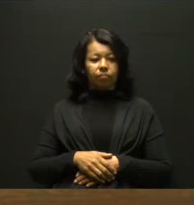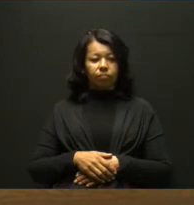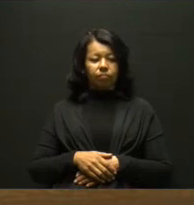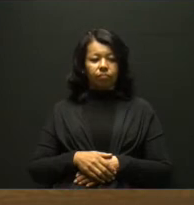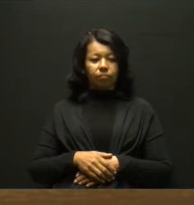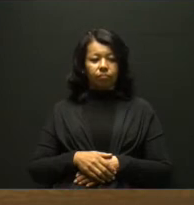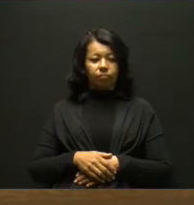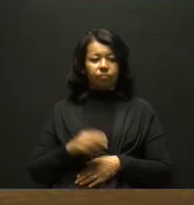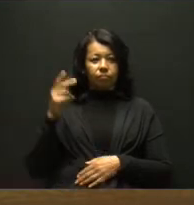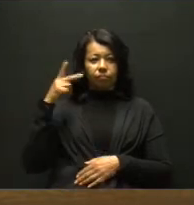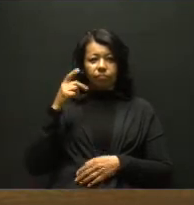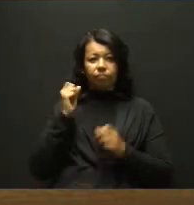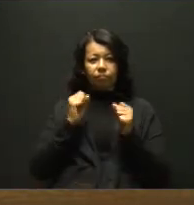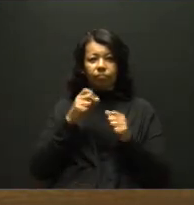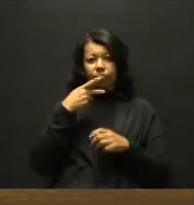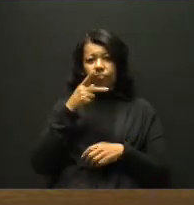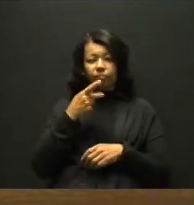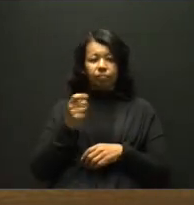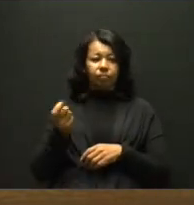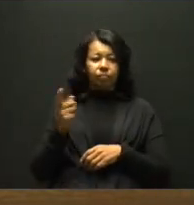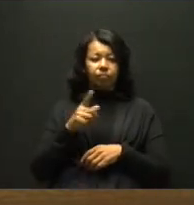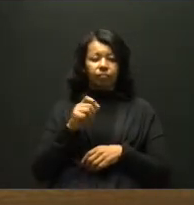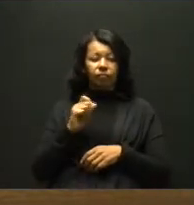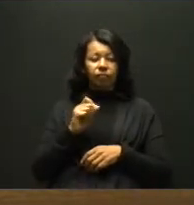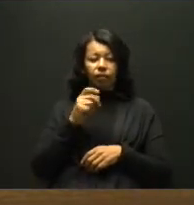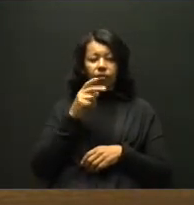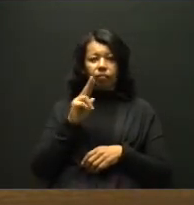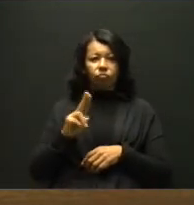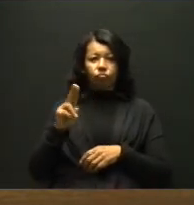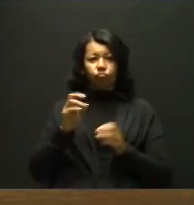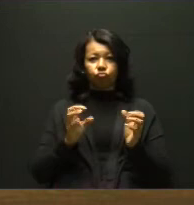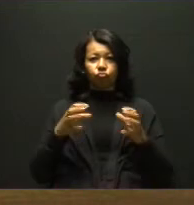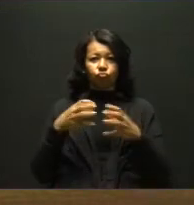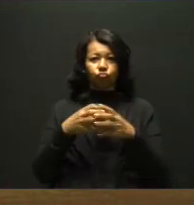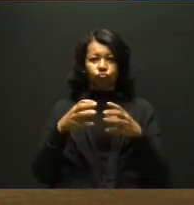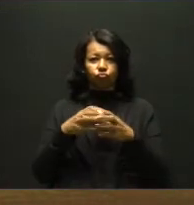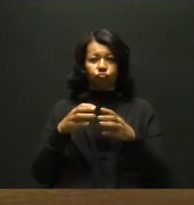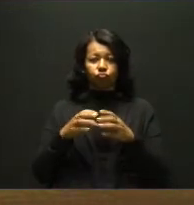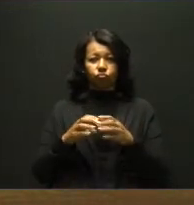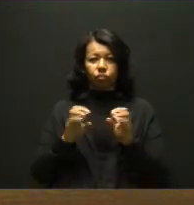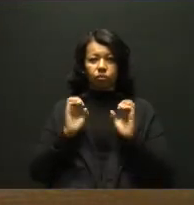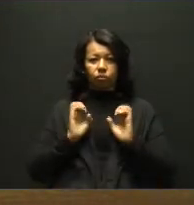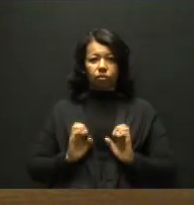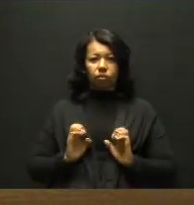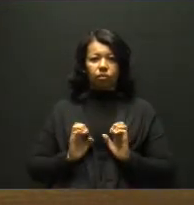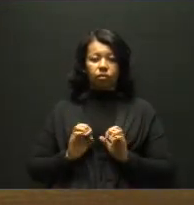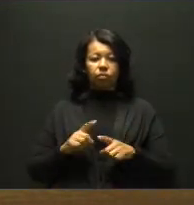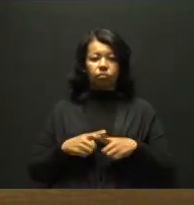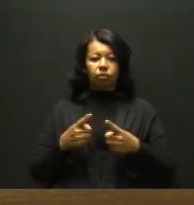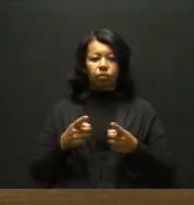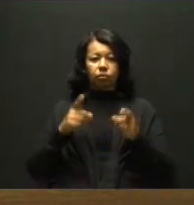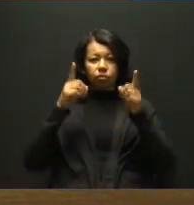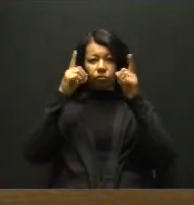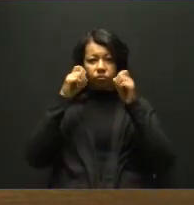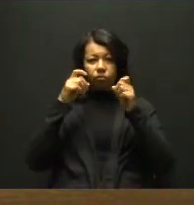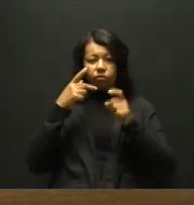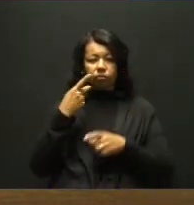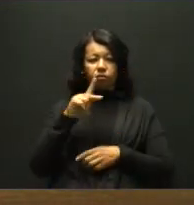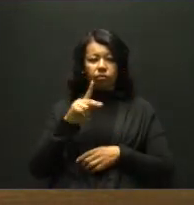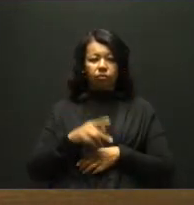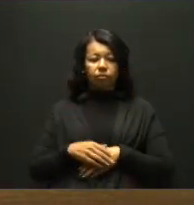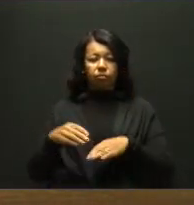vereador pode incorrer de couro não quero fazer uso da nossa comissão de ética mas tiraram fotos do sapato de vossa excelência